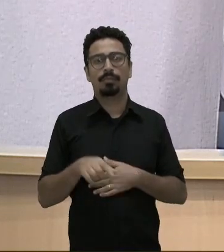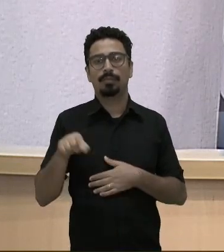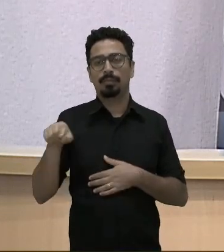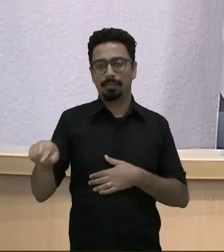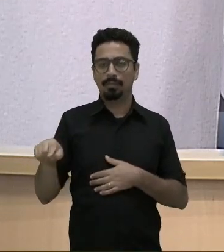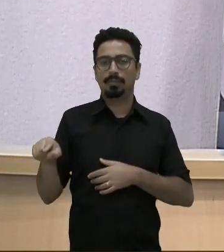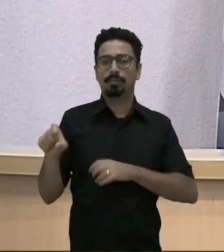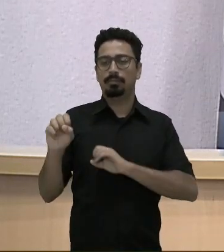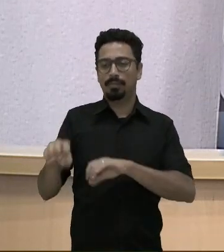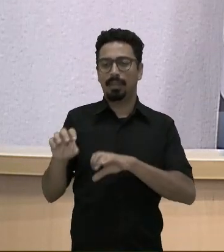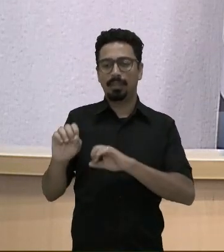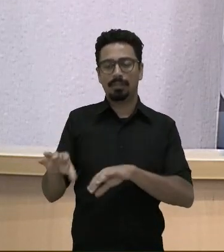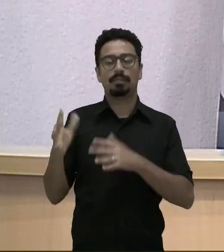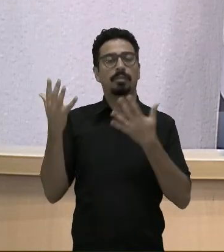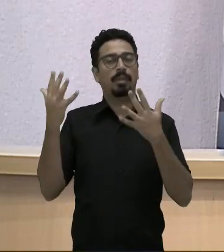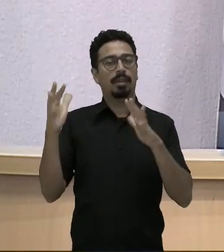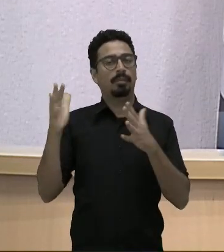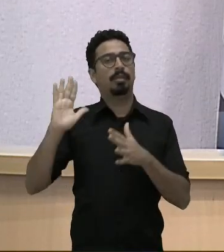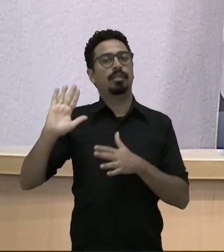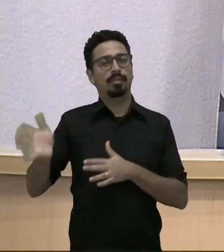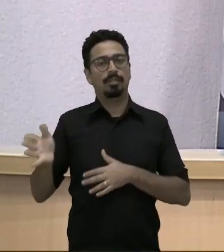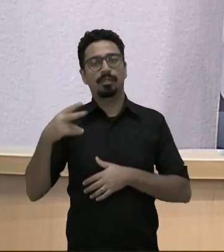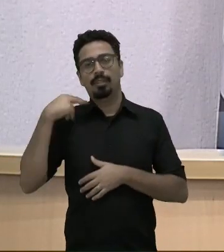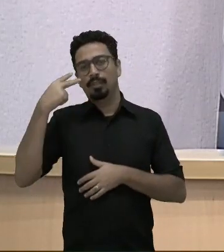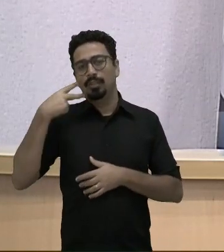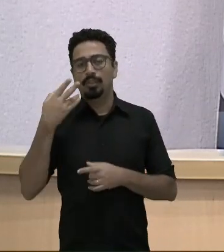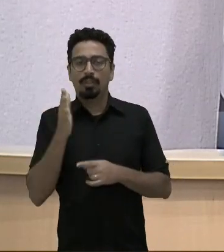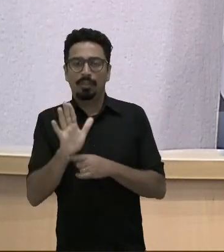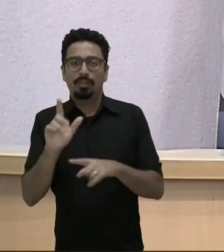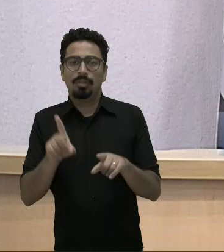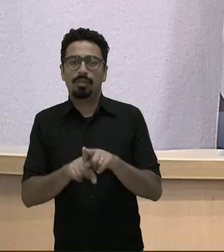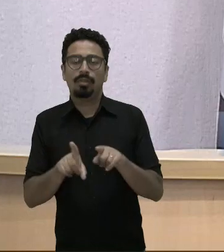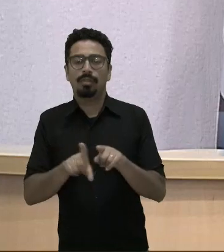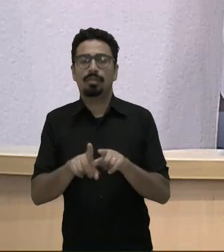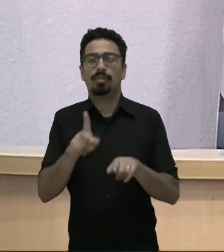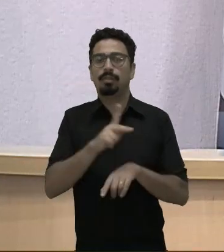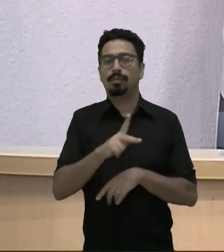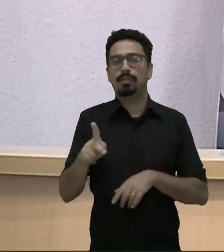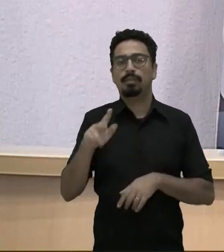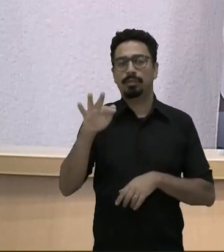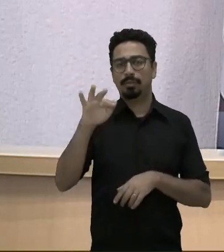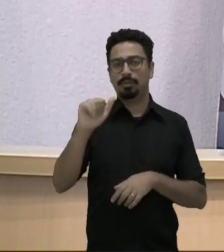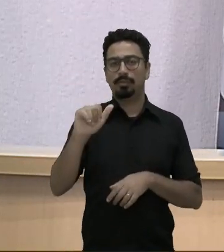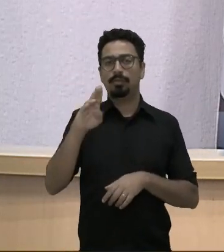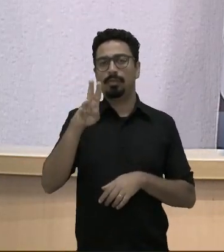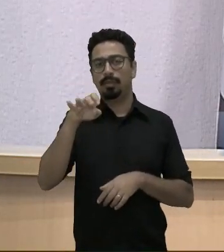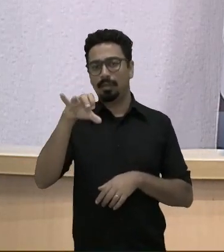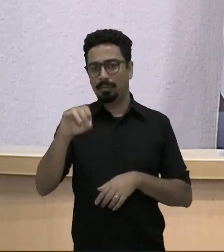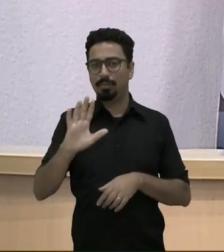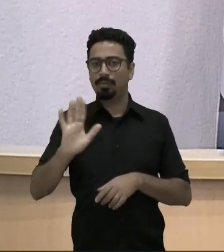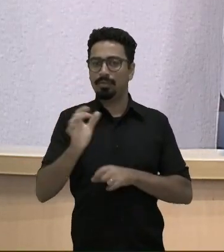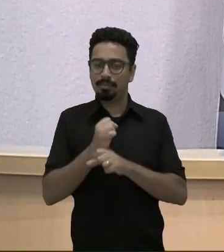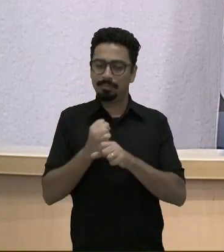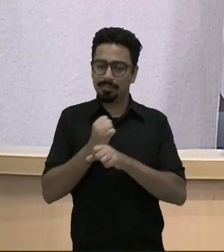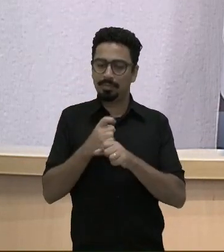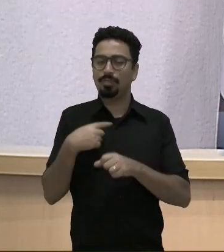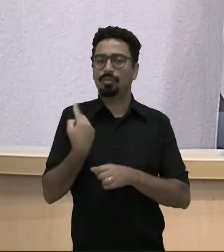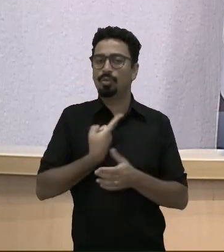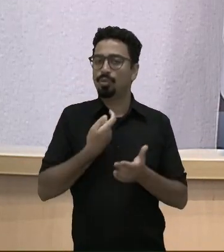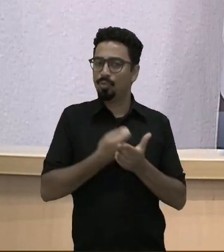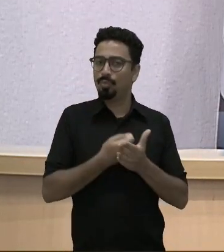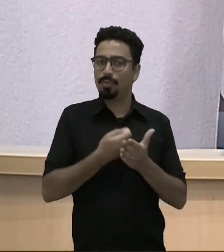Ótimo. Olha, parabéns aos vereadores que ajudou nisso aí, ao professor Fábio, que já faz tempo, né, professor, que a gente vem cobrando isso